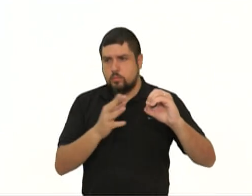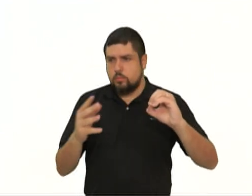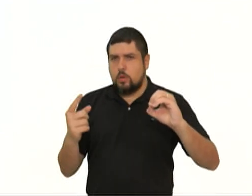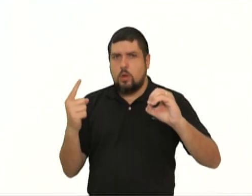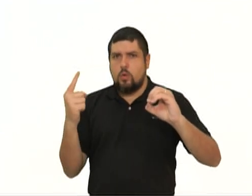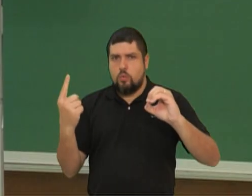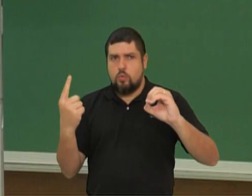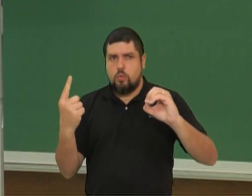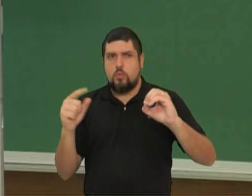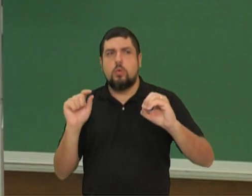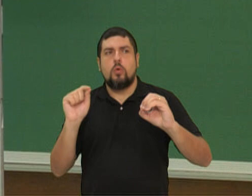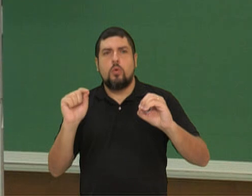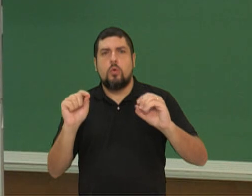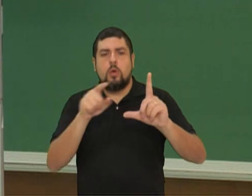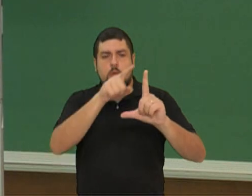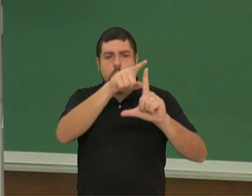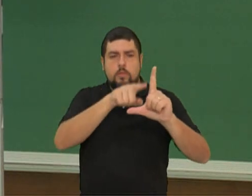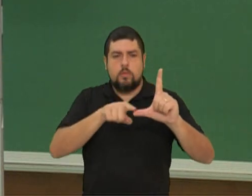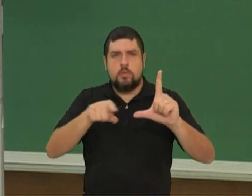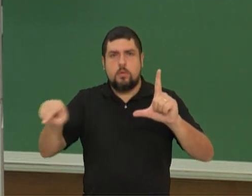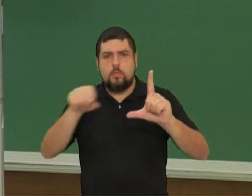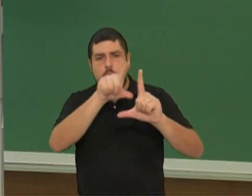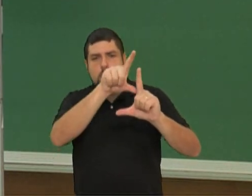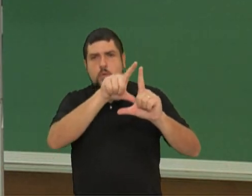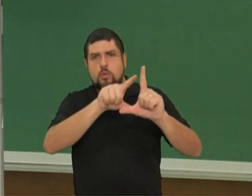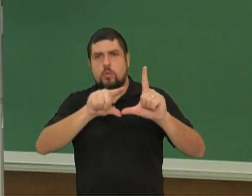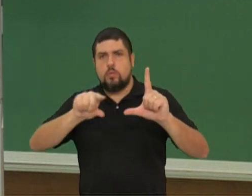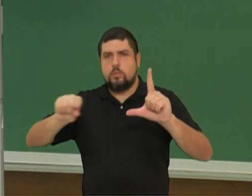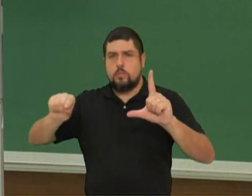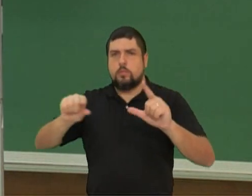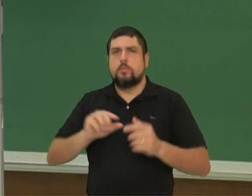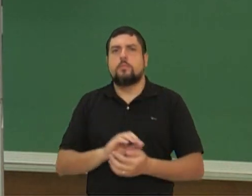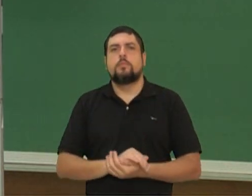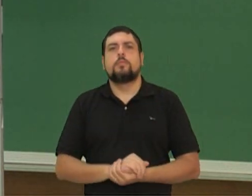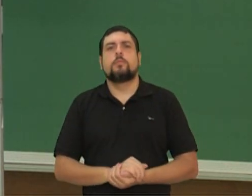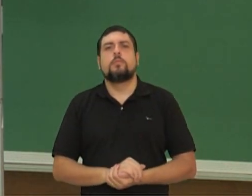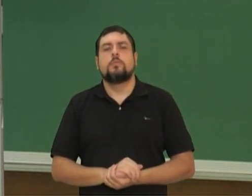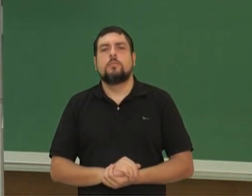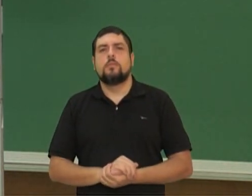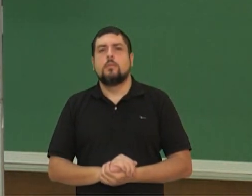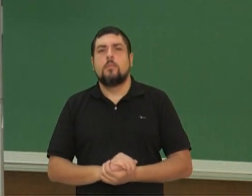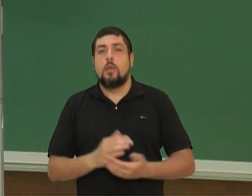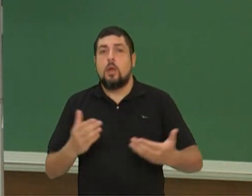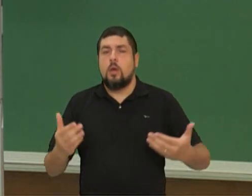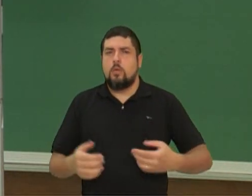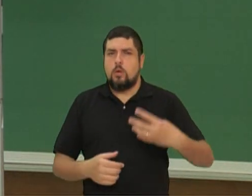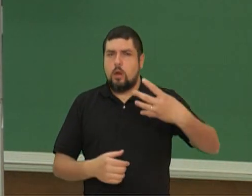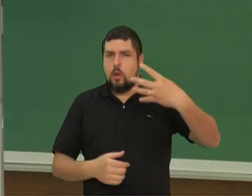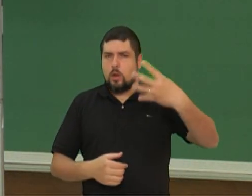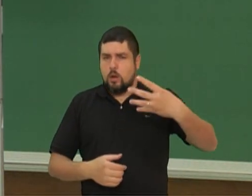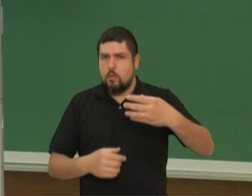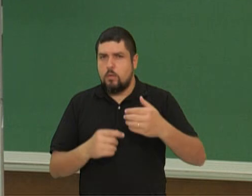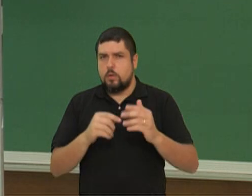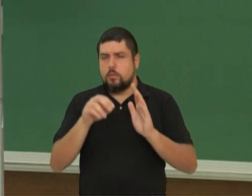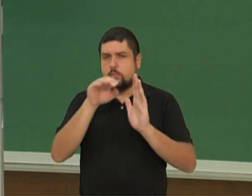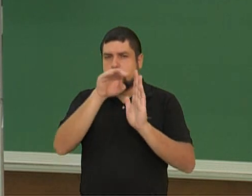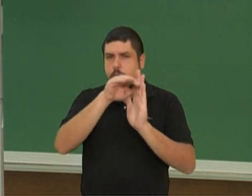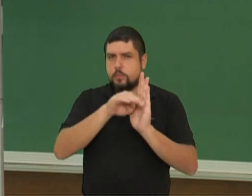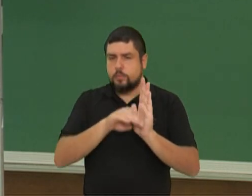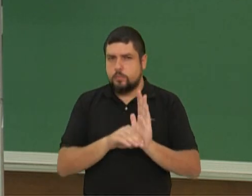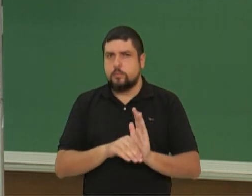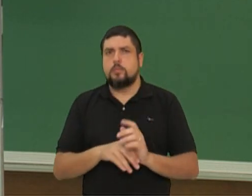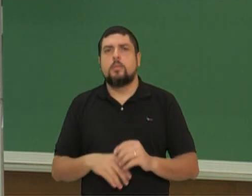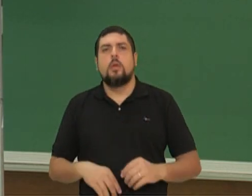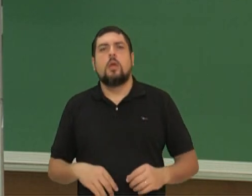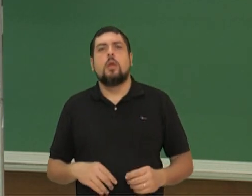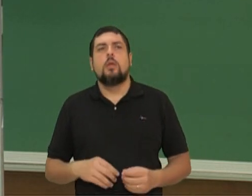função exponencial será decrescente. É isso aí, gente. Propriedade 4, olha só. O gráfico da função